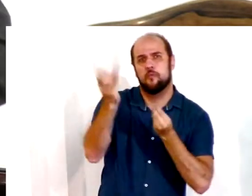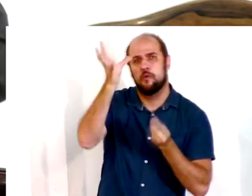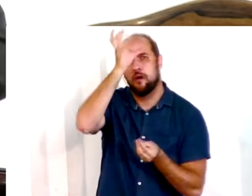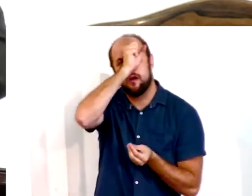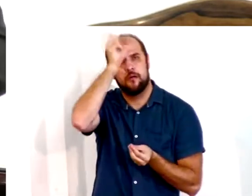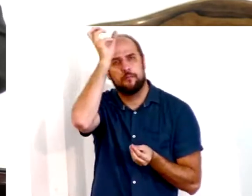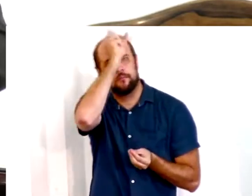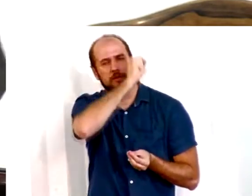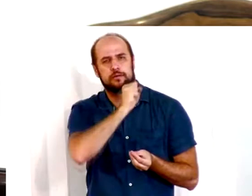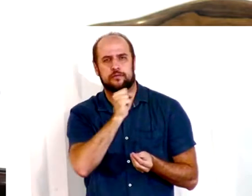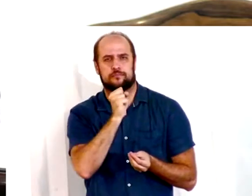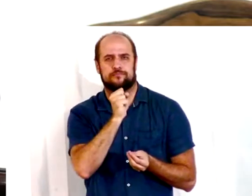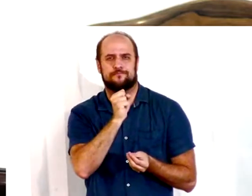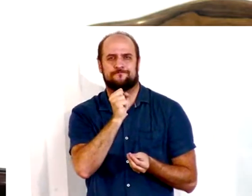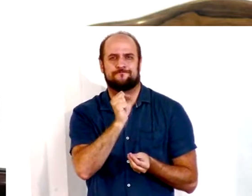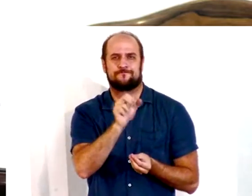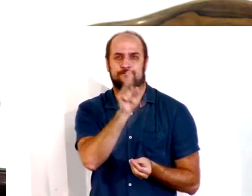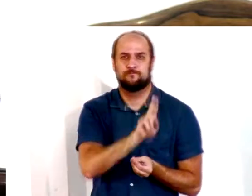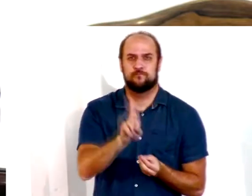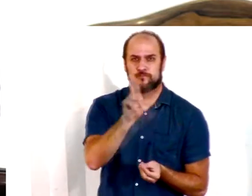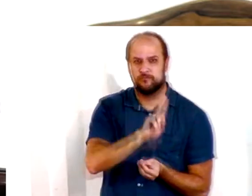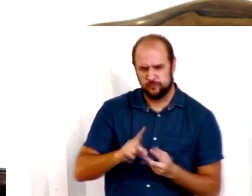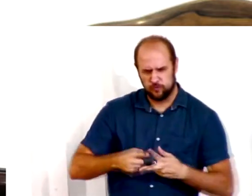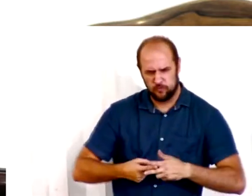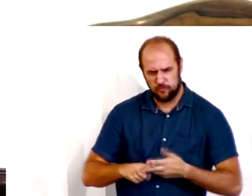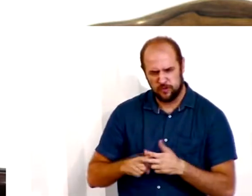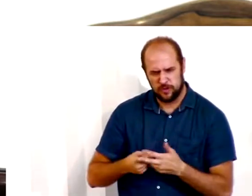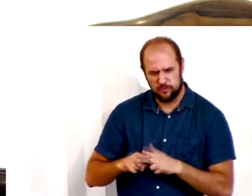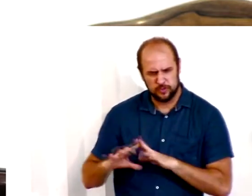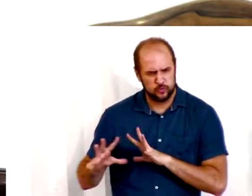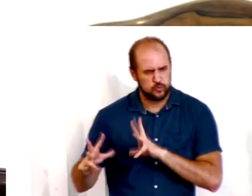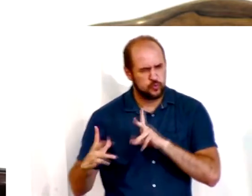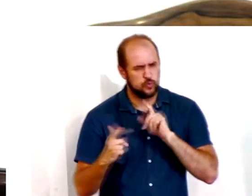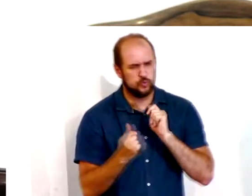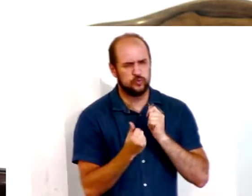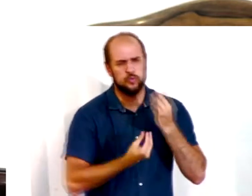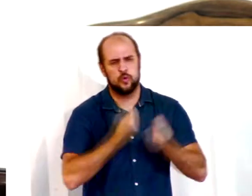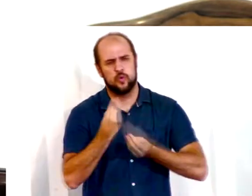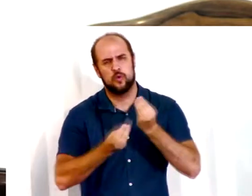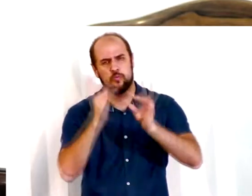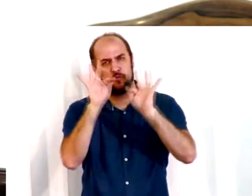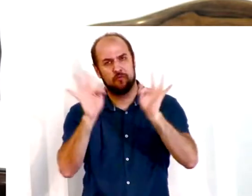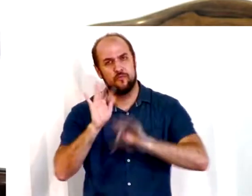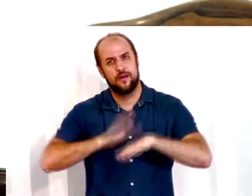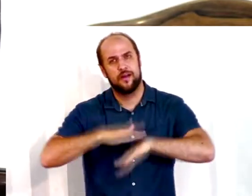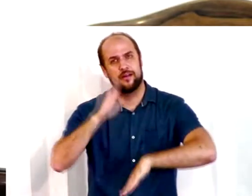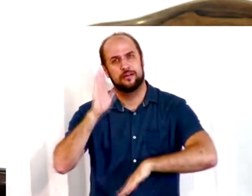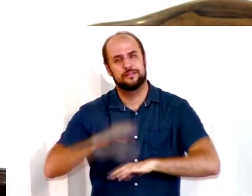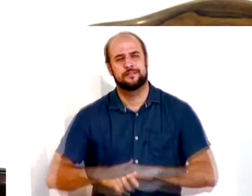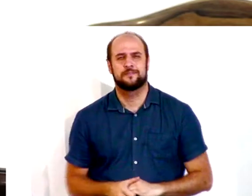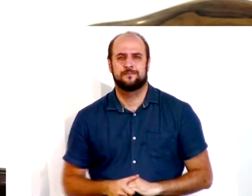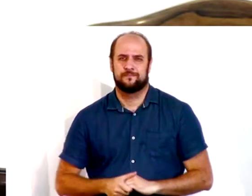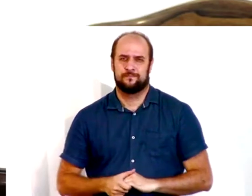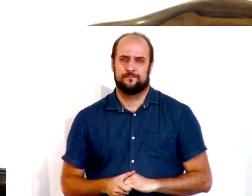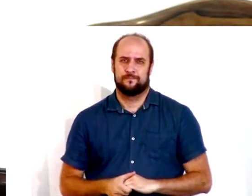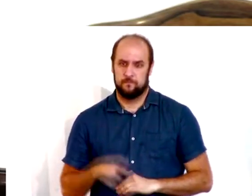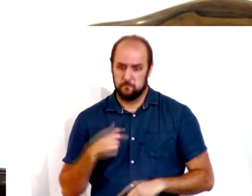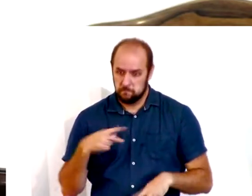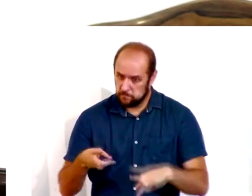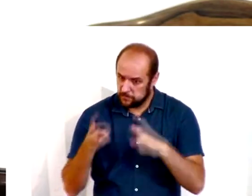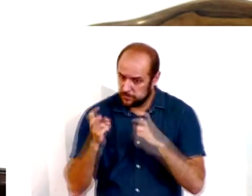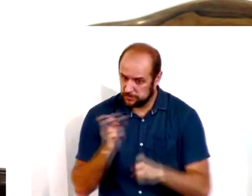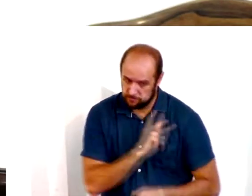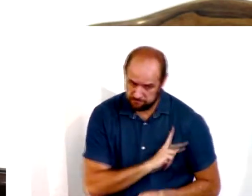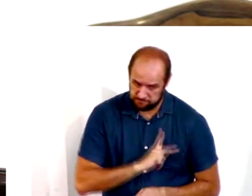aprendeu, diante do uso dessas ferramentas, o contentamento. Nós vamos perceber esse contentamento na vida do